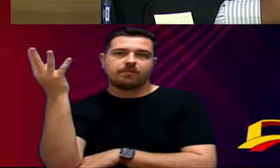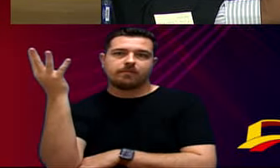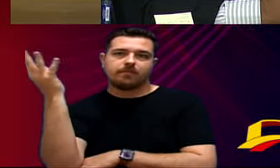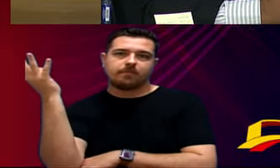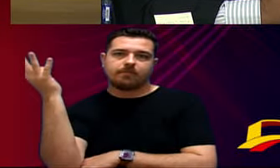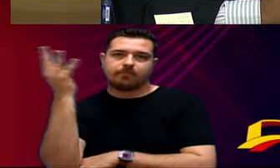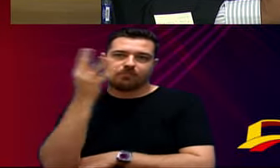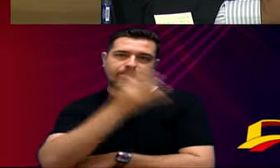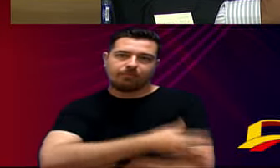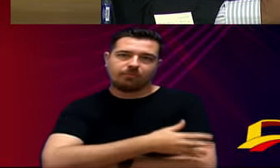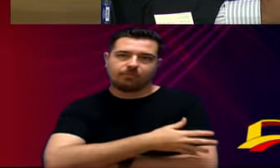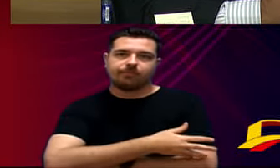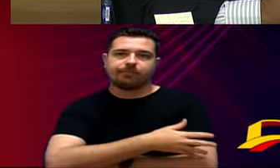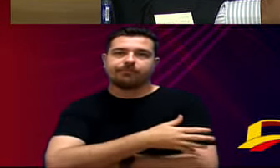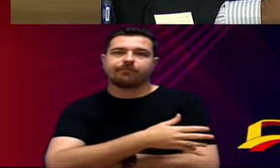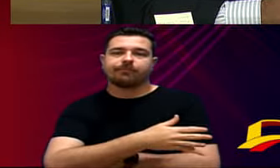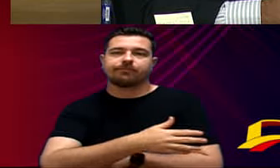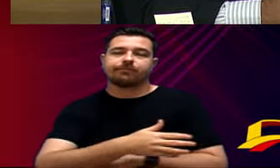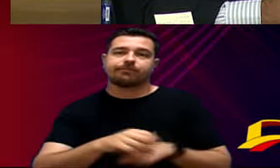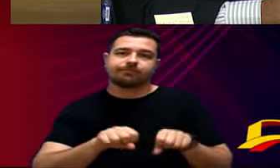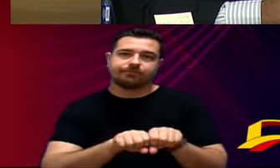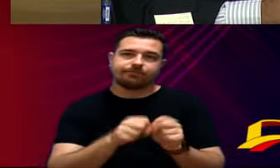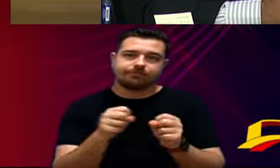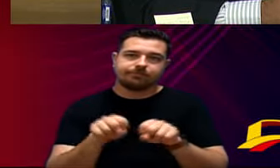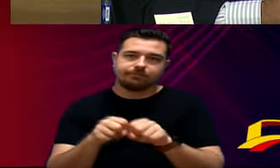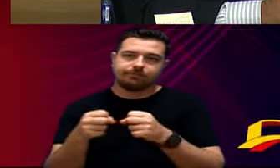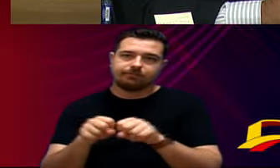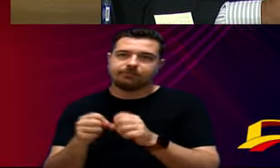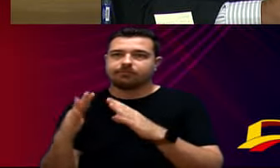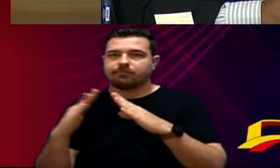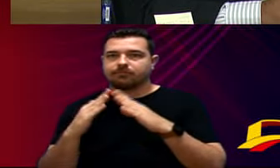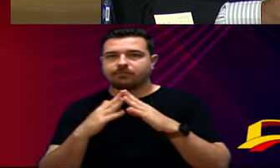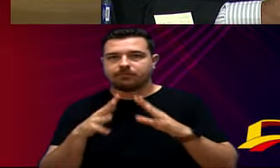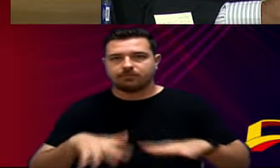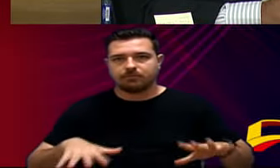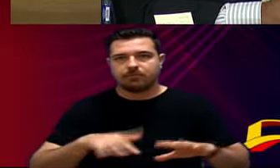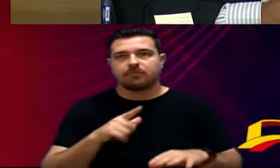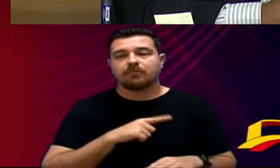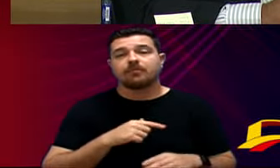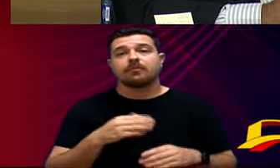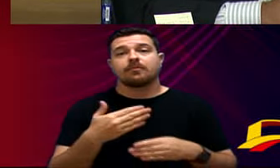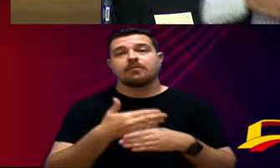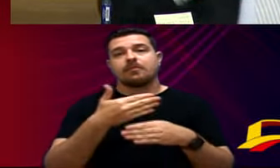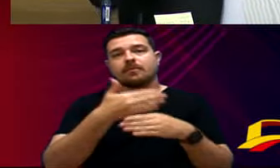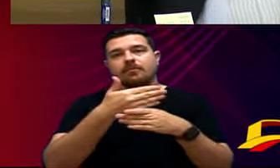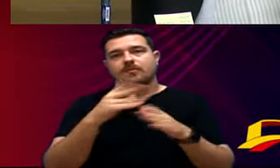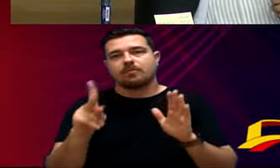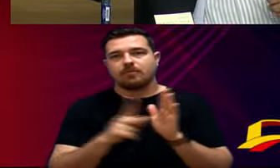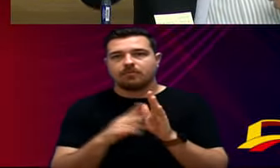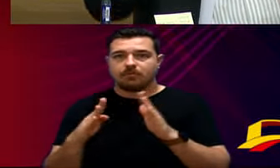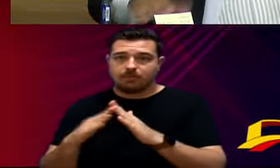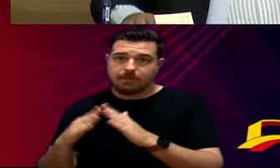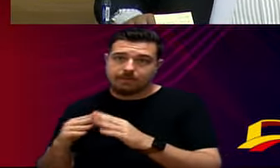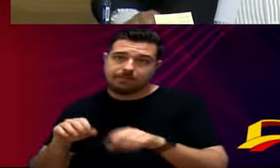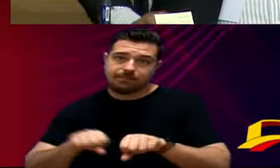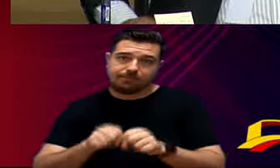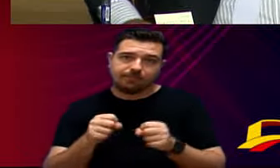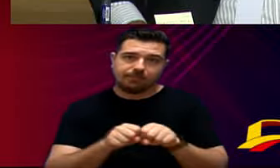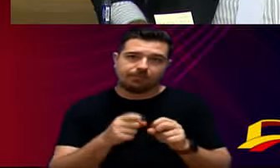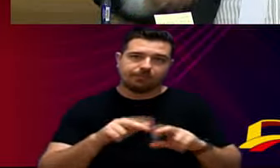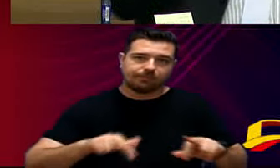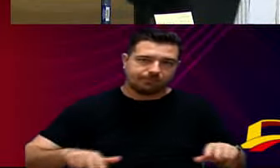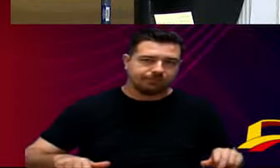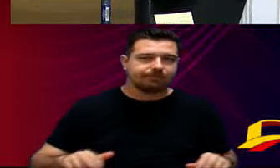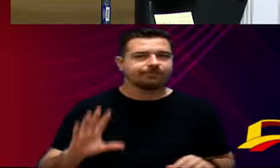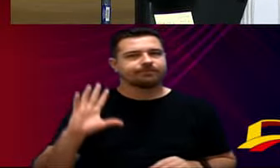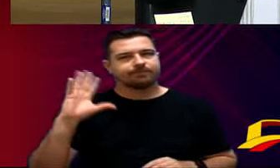a árvore mas Galhos caírem em cima da casa quebrar o telhado teve um muro de uma escola que foi quebrado né teve